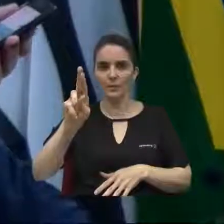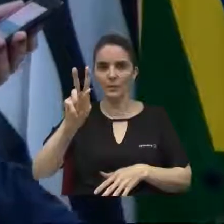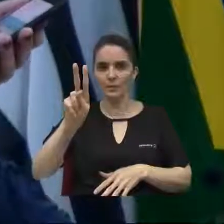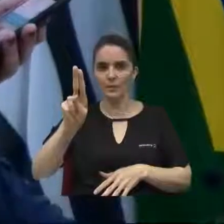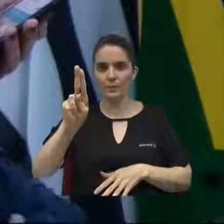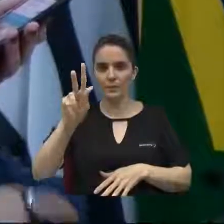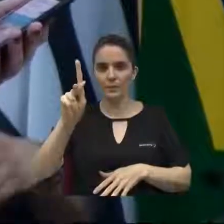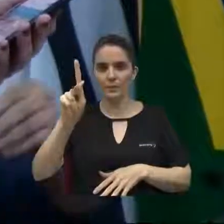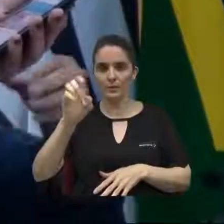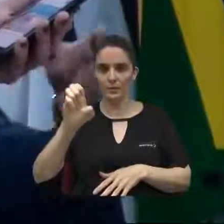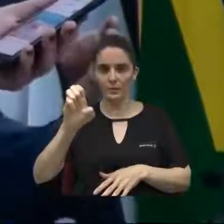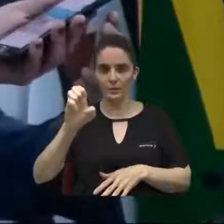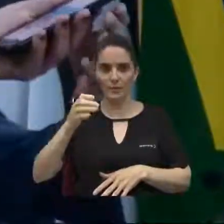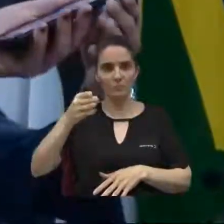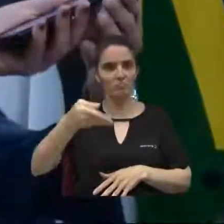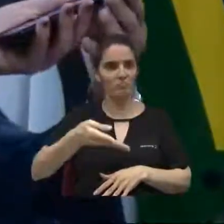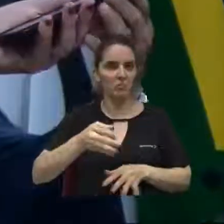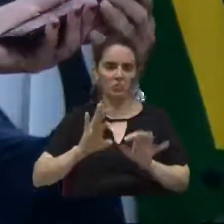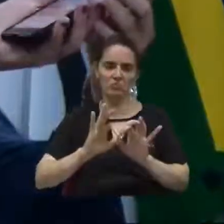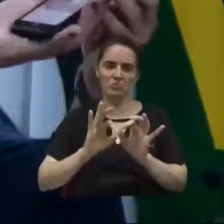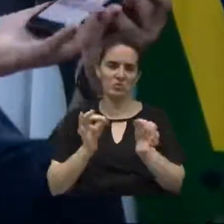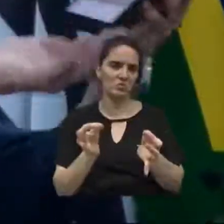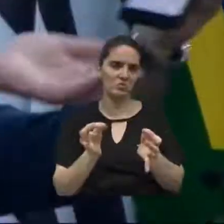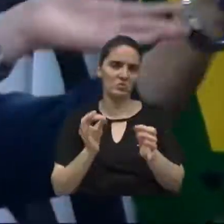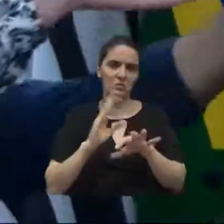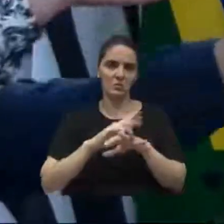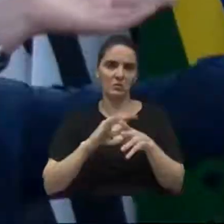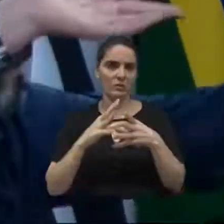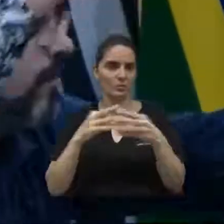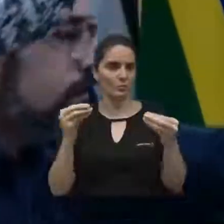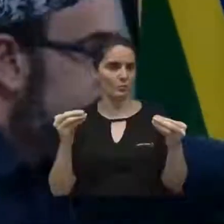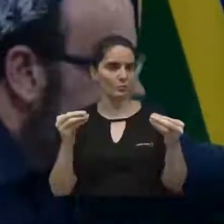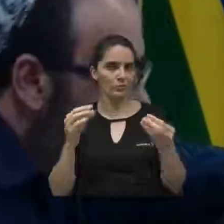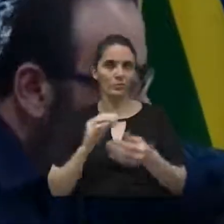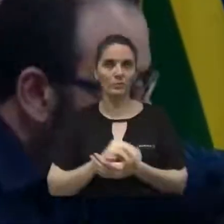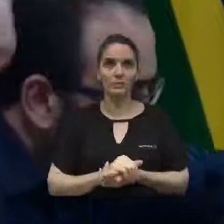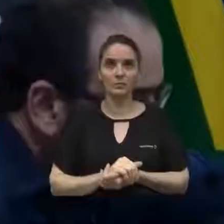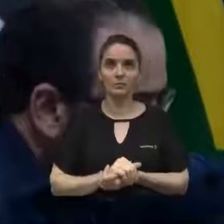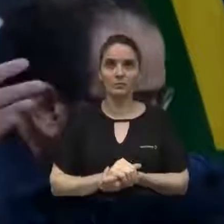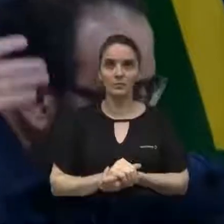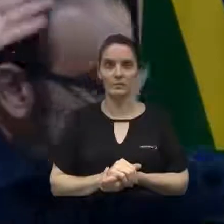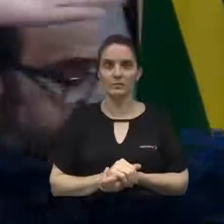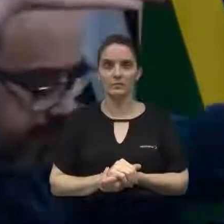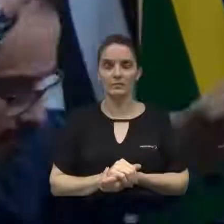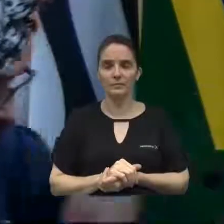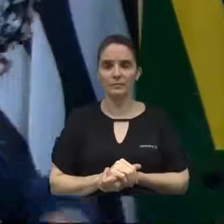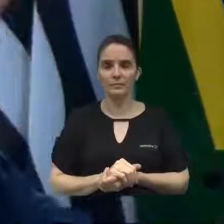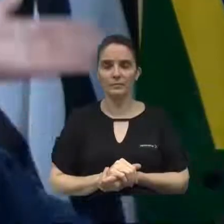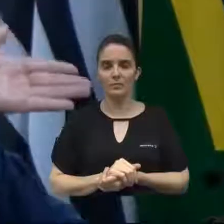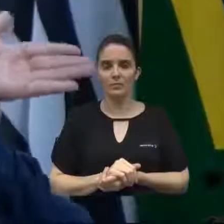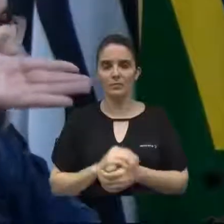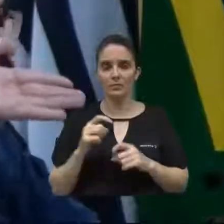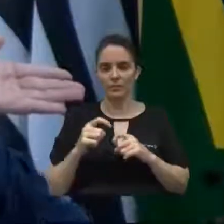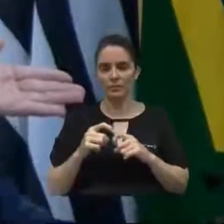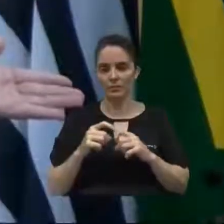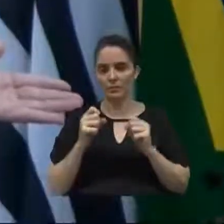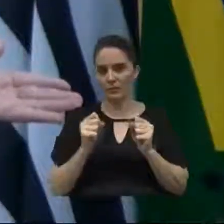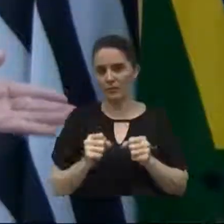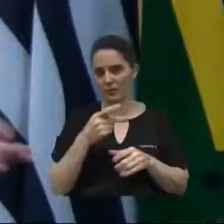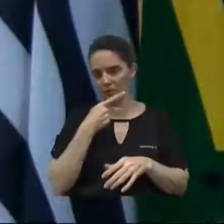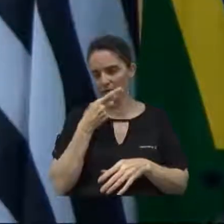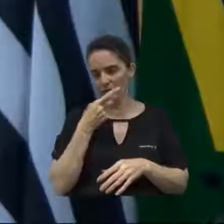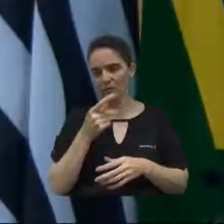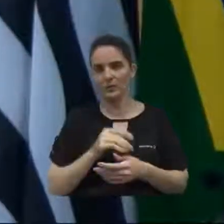doença bem fácil de curar. Segundo informações, depois alguns médicos aí podem me